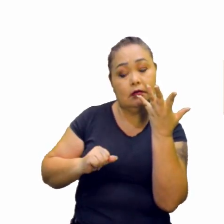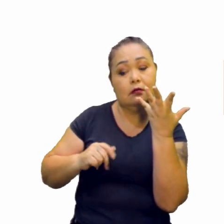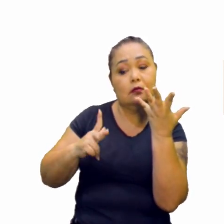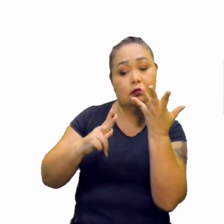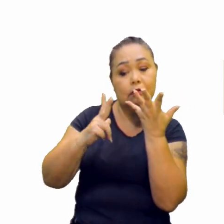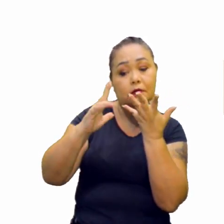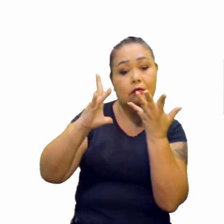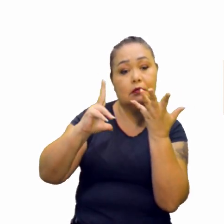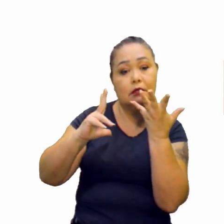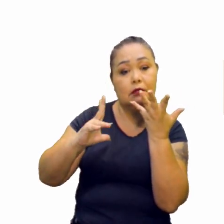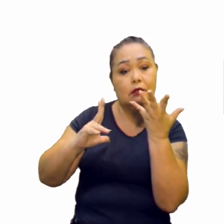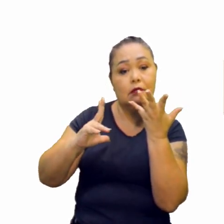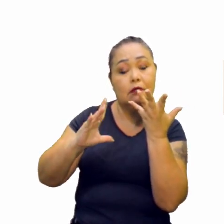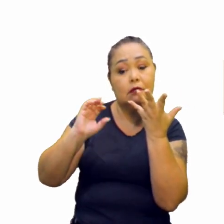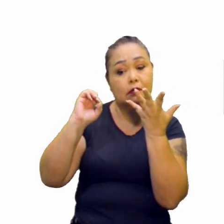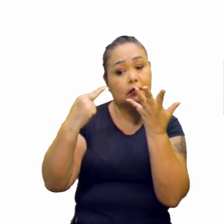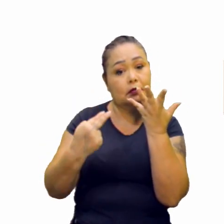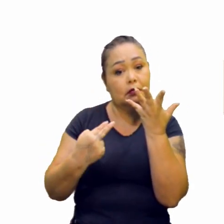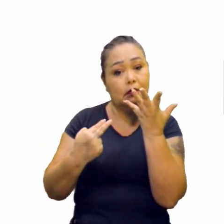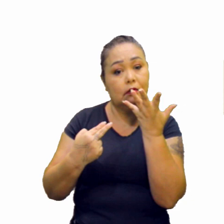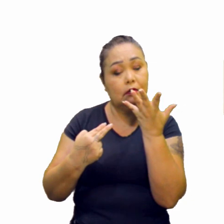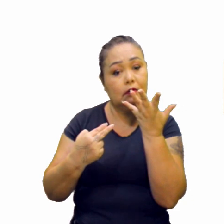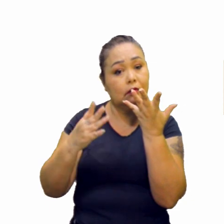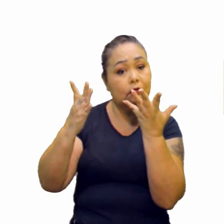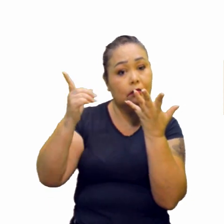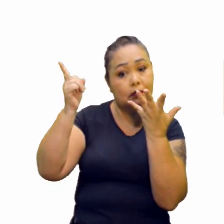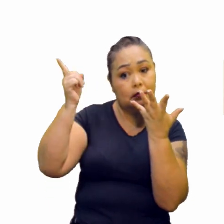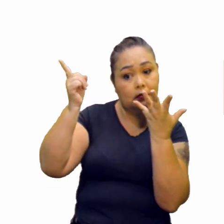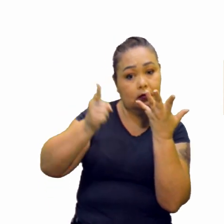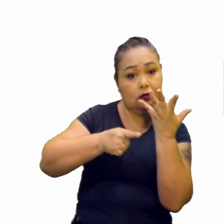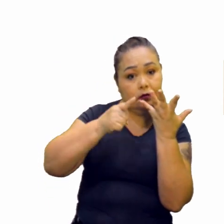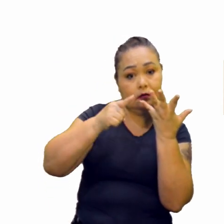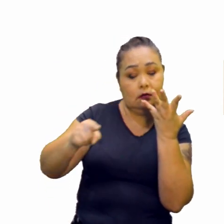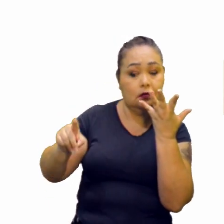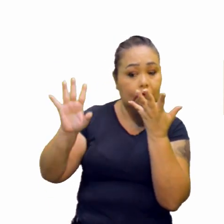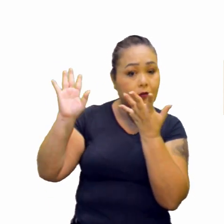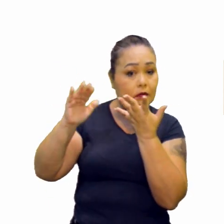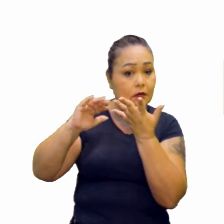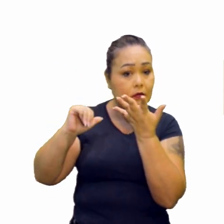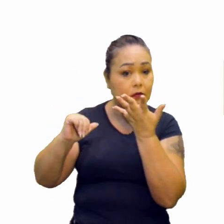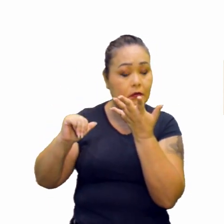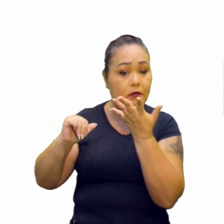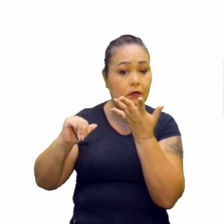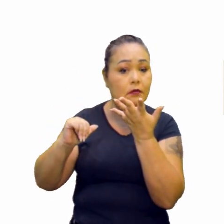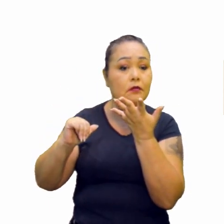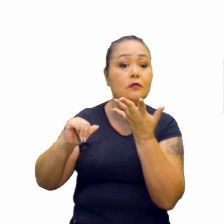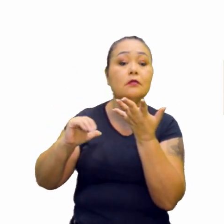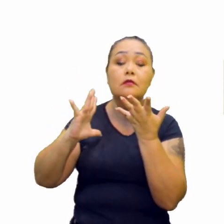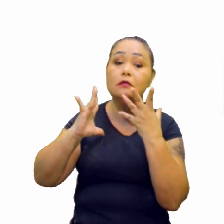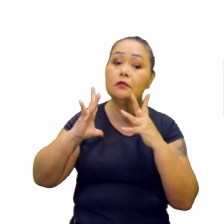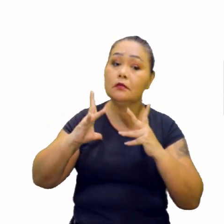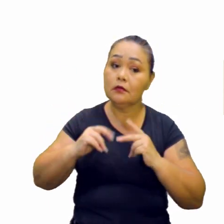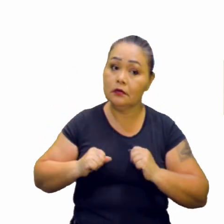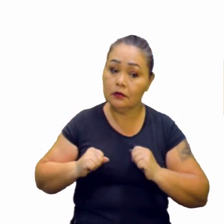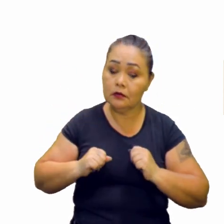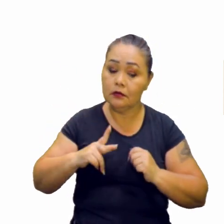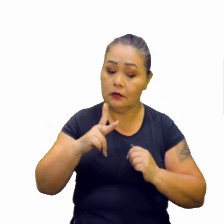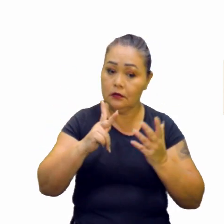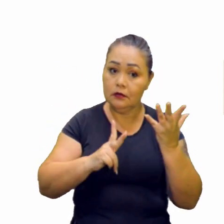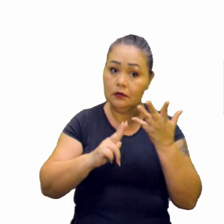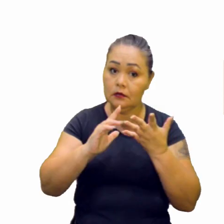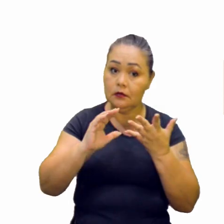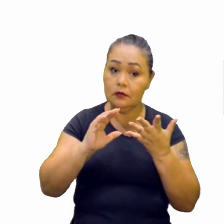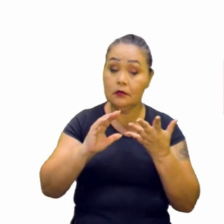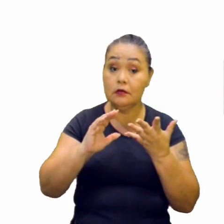ó. Barra, coloca uma barra. Poda de limpeza ou não.